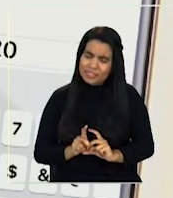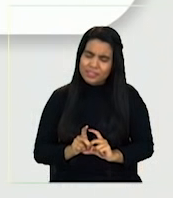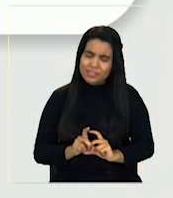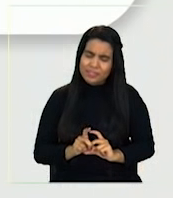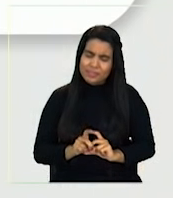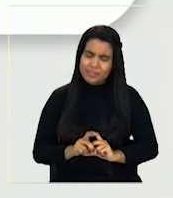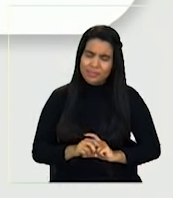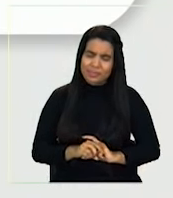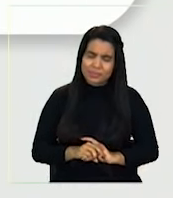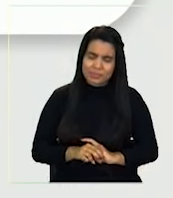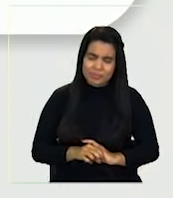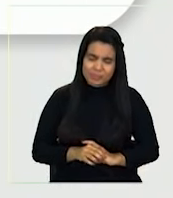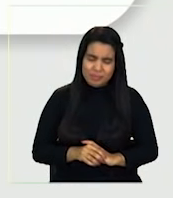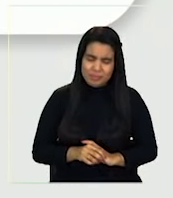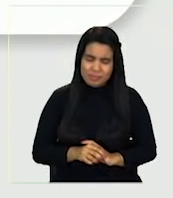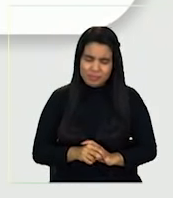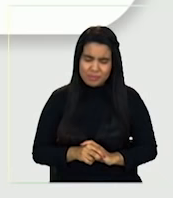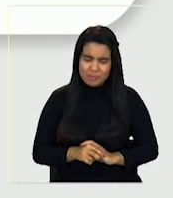meu.